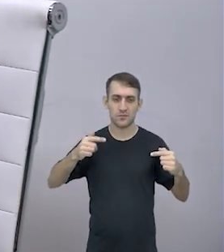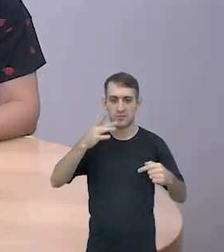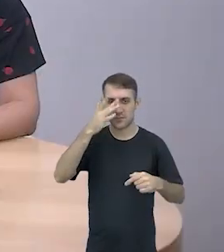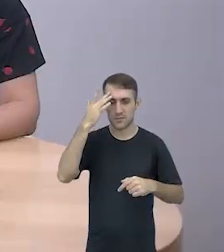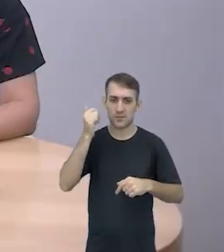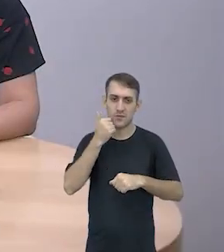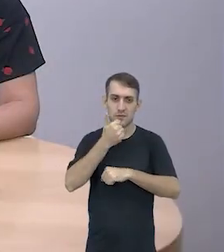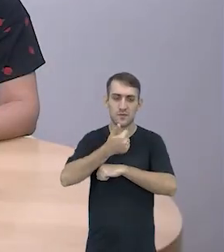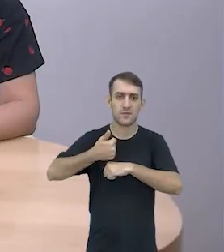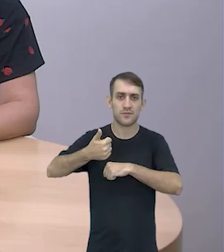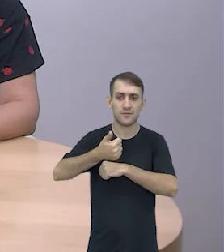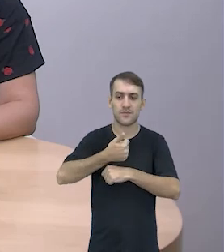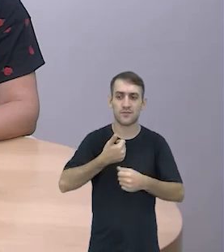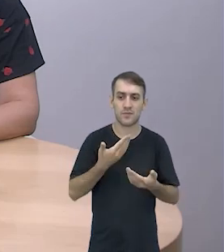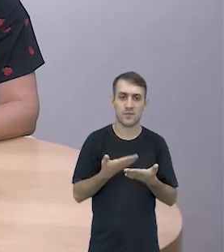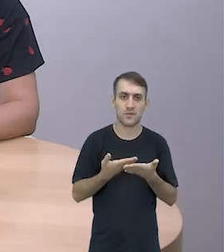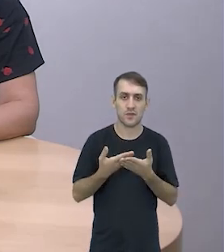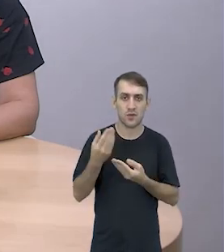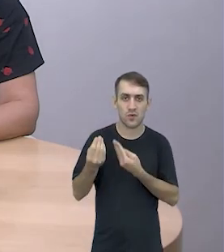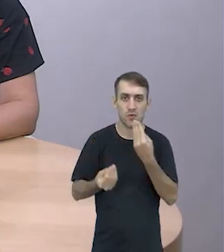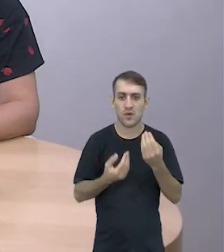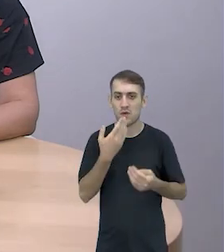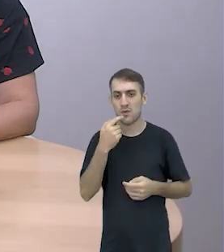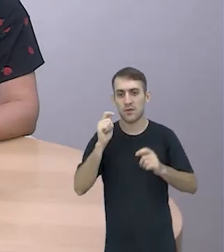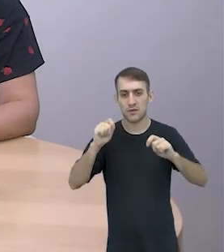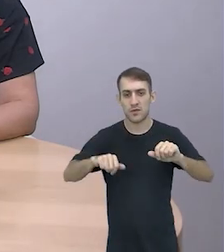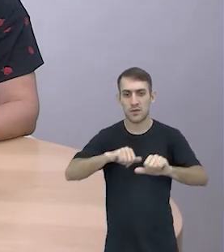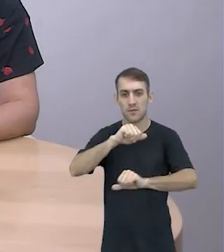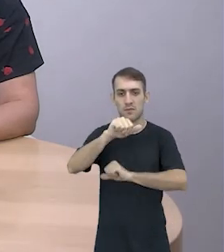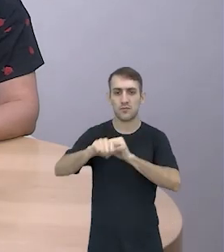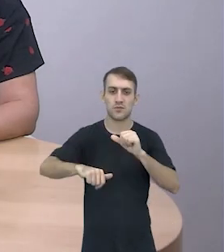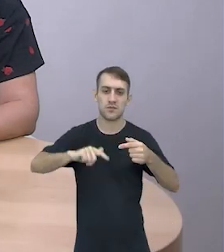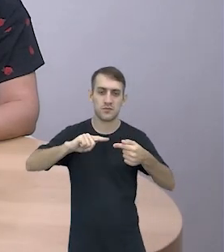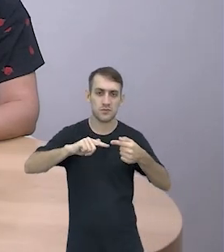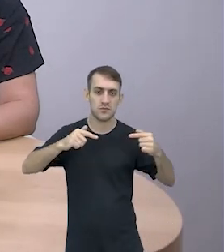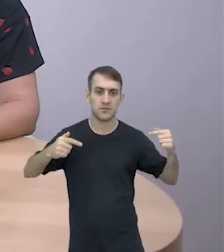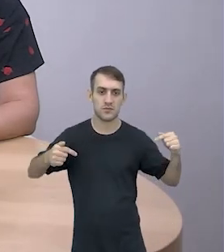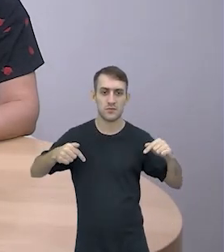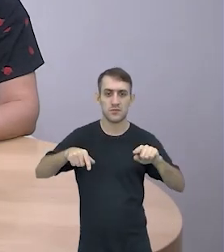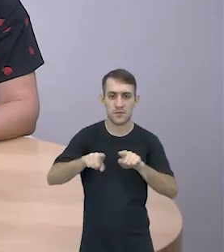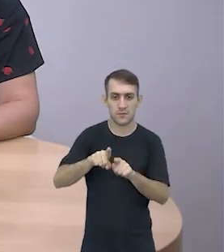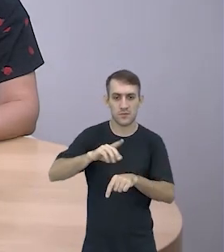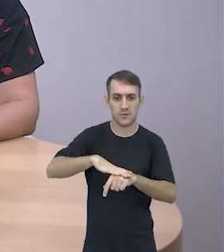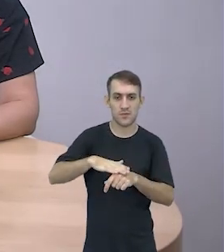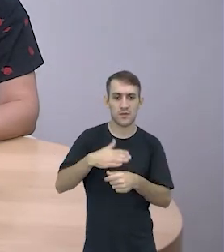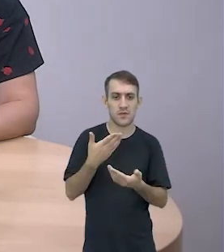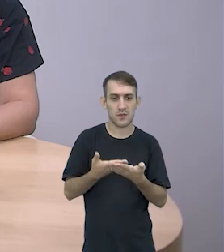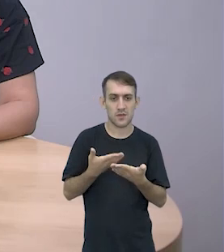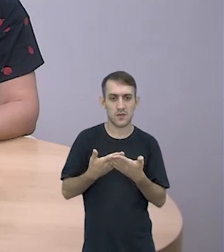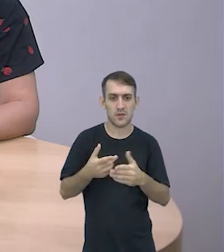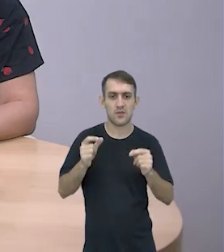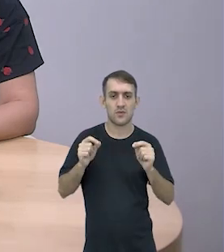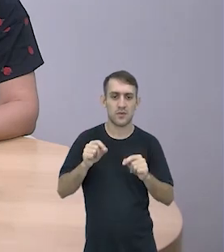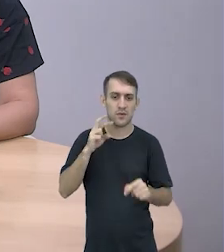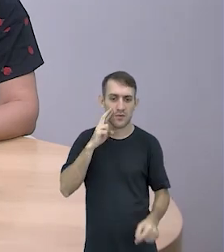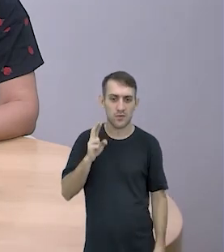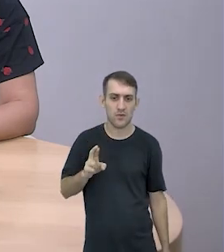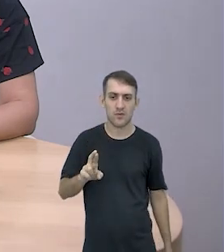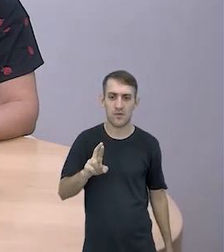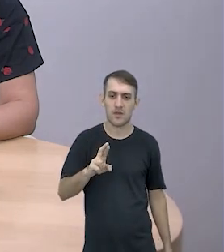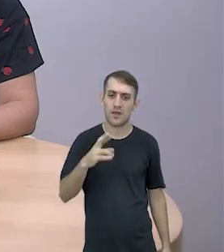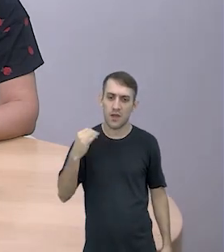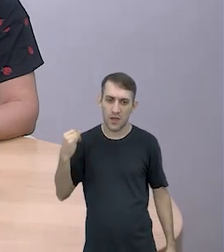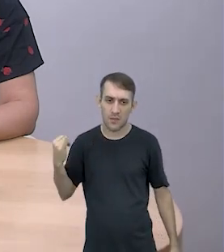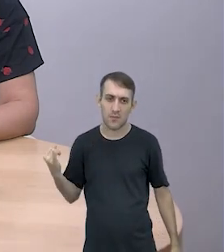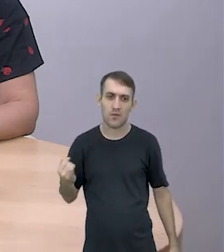vem estudando essa parte de como a comida pode reprogramar os seus genes, e aí faz um estudo com os camundongos. Também é importante,